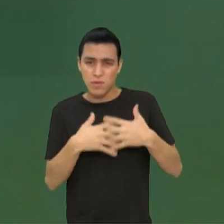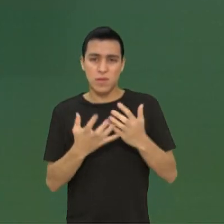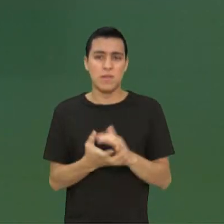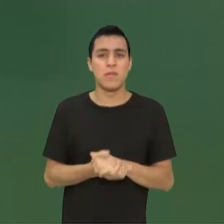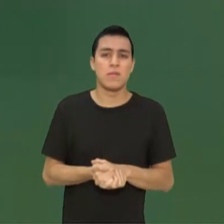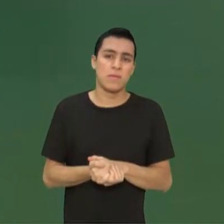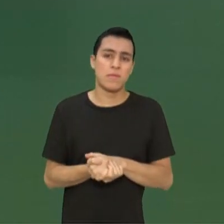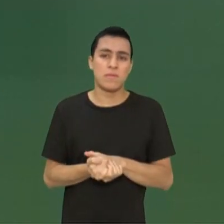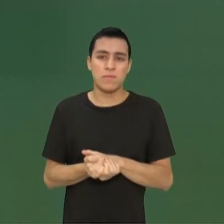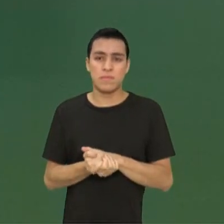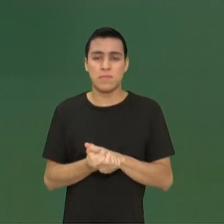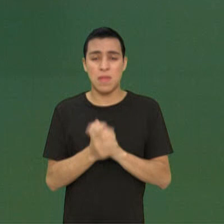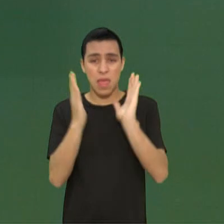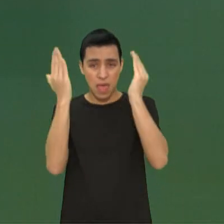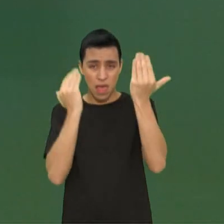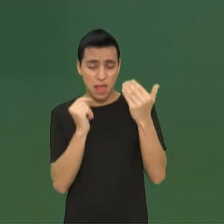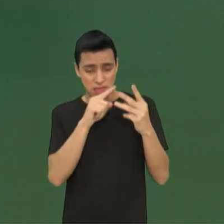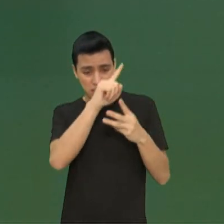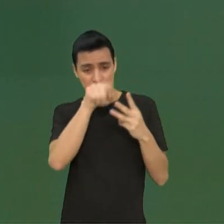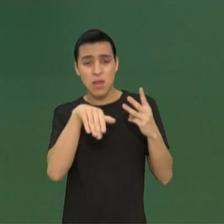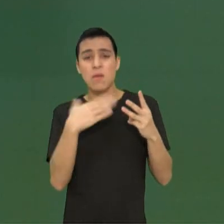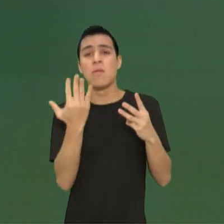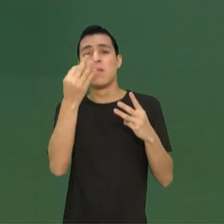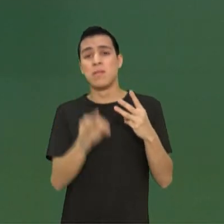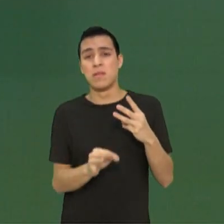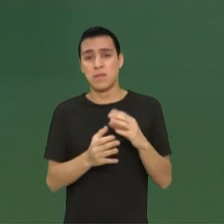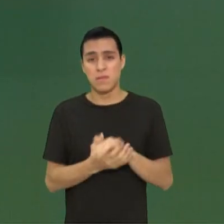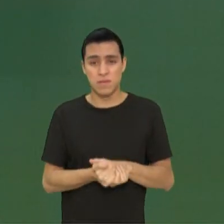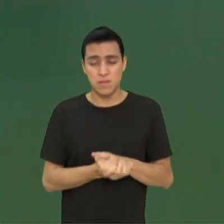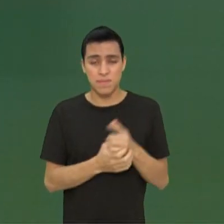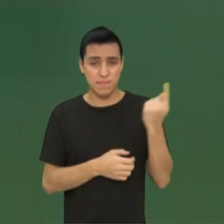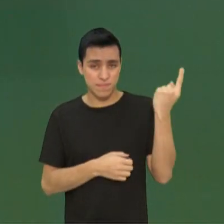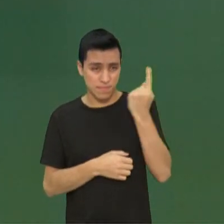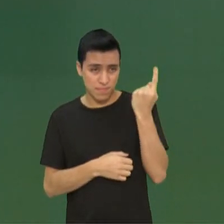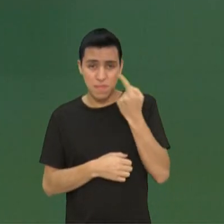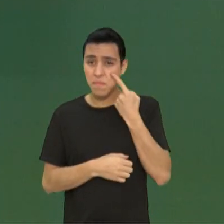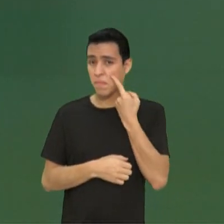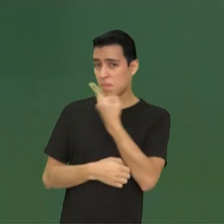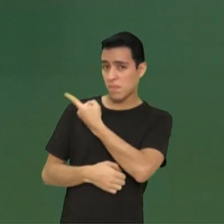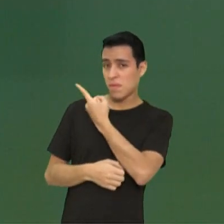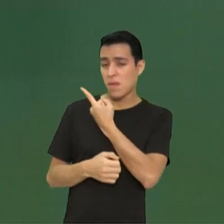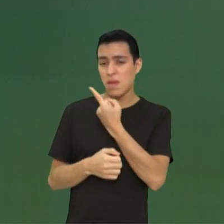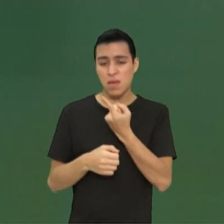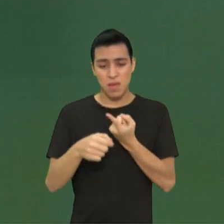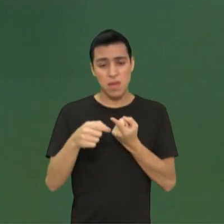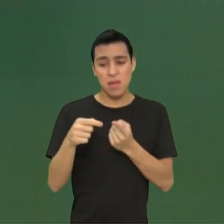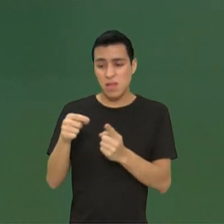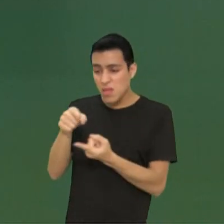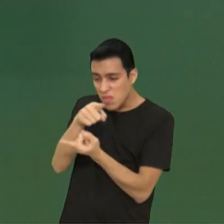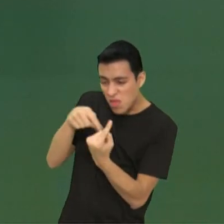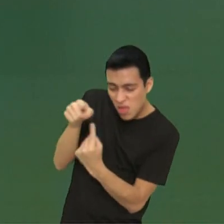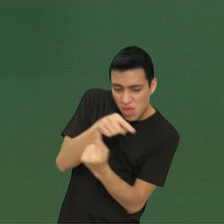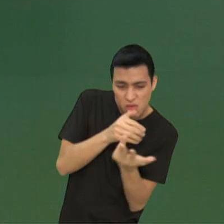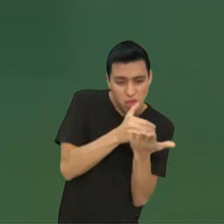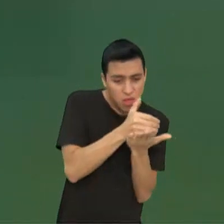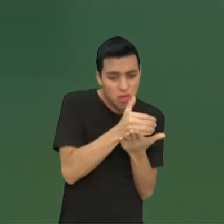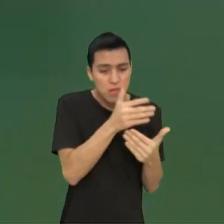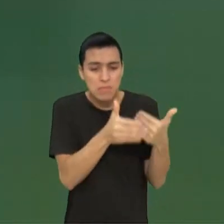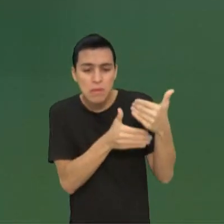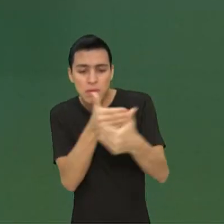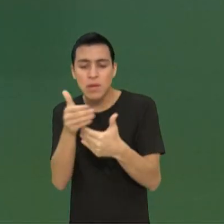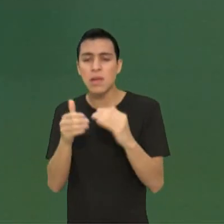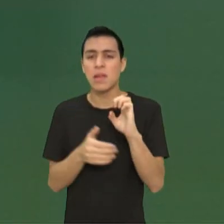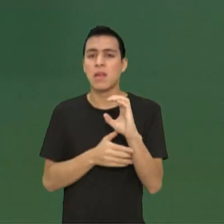cianobactéria. Analise-as e indique as corretas. 1. São organismos pioneiros em um processo de sucessão